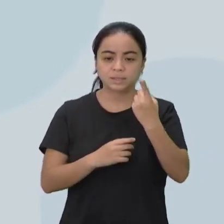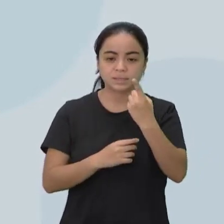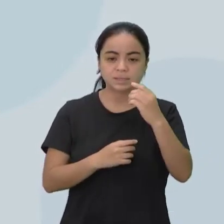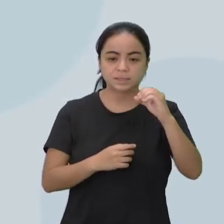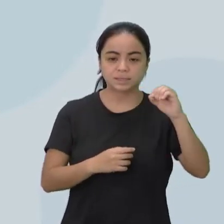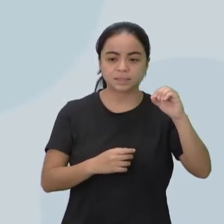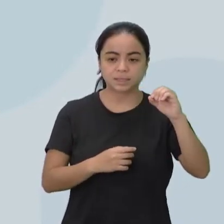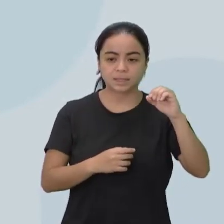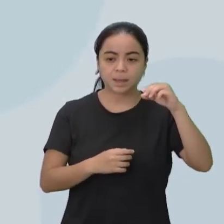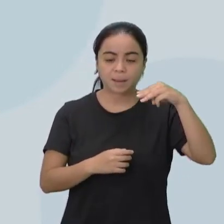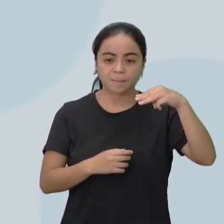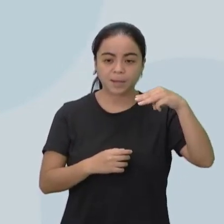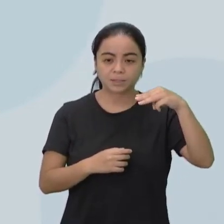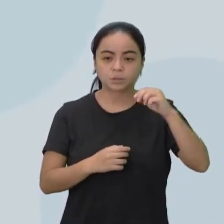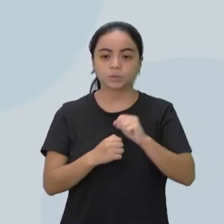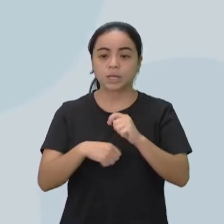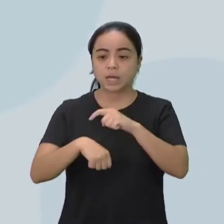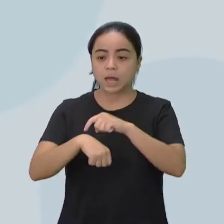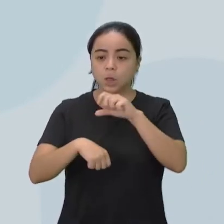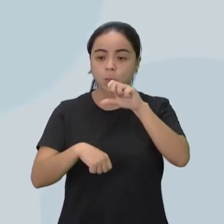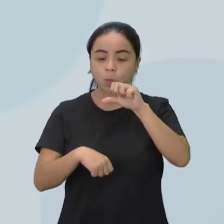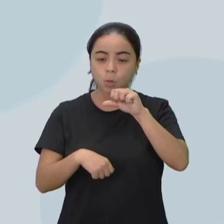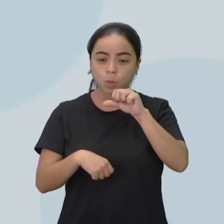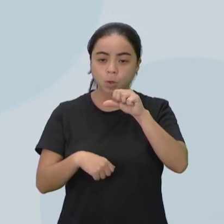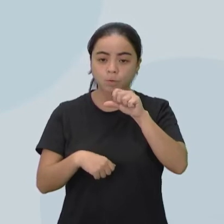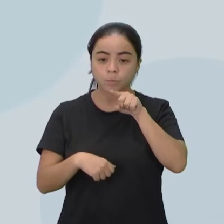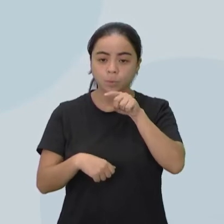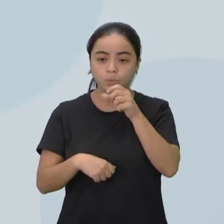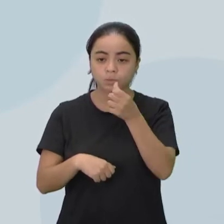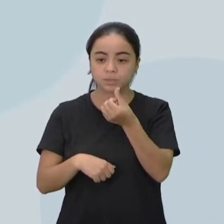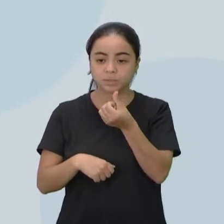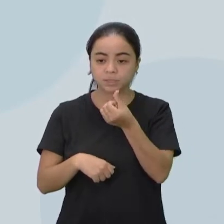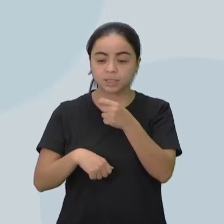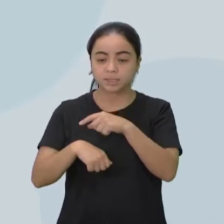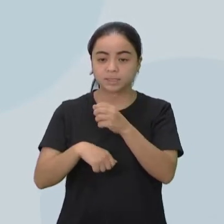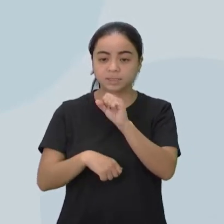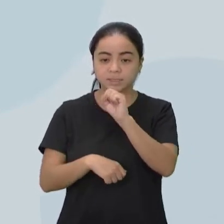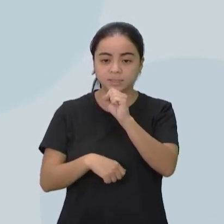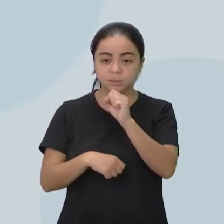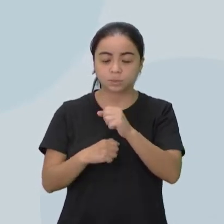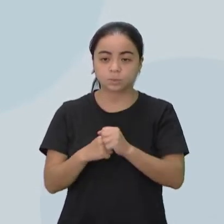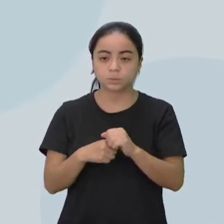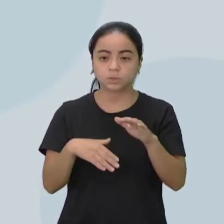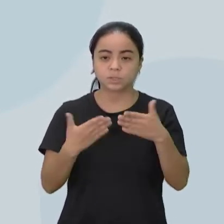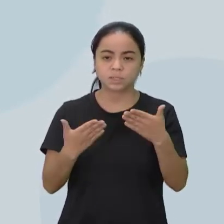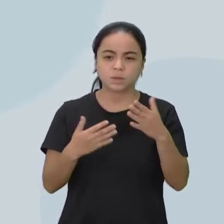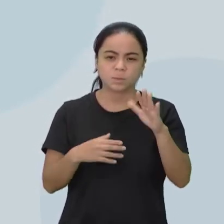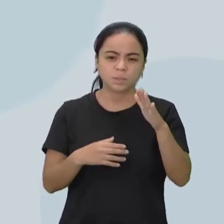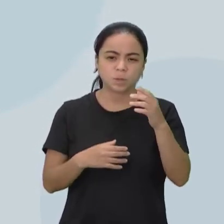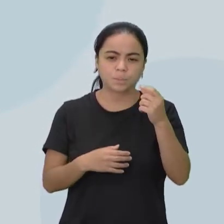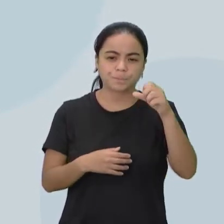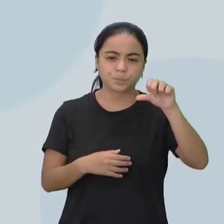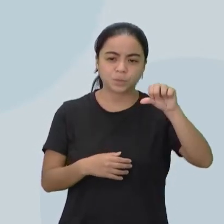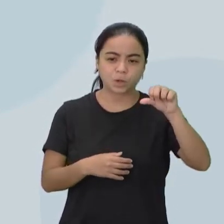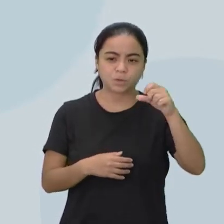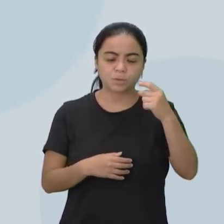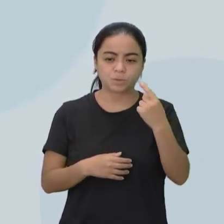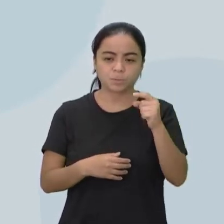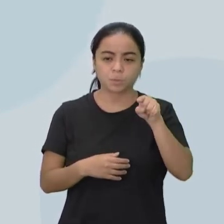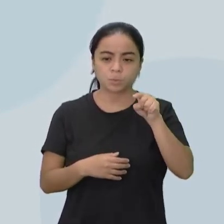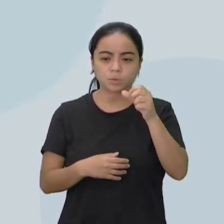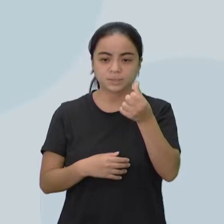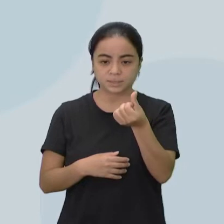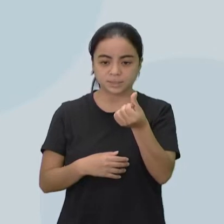em 9,58, e a gente arredondou, né, na aula passada para economizar cálculos, a gente usou